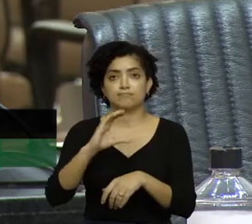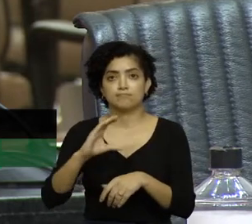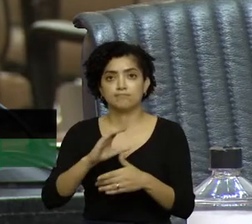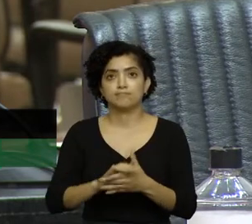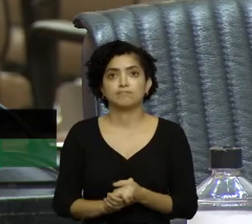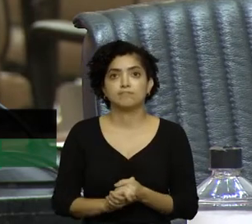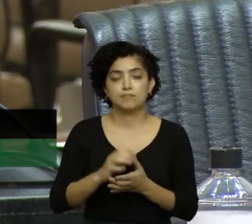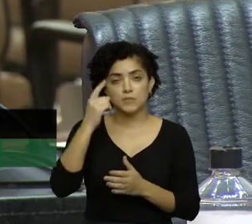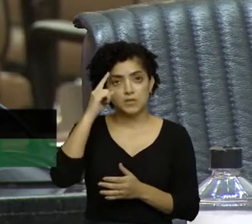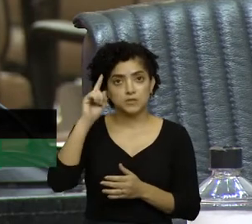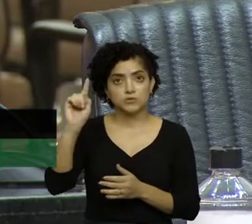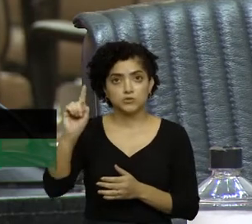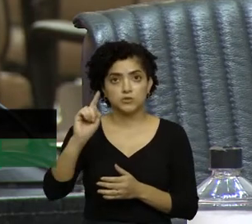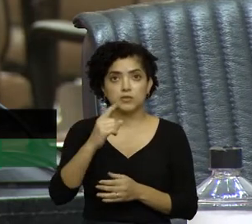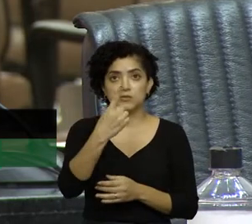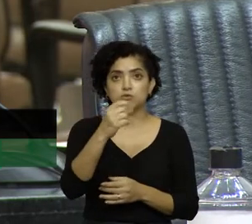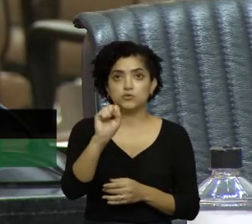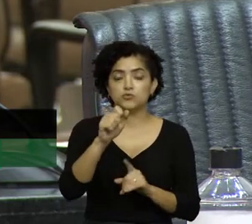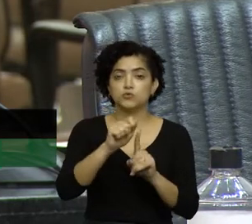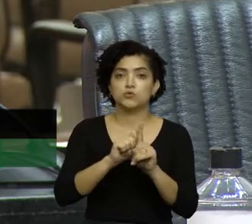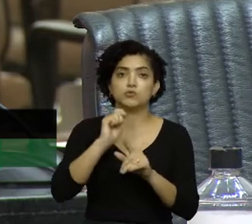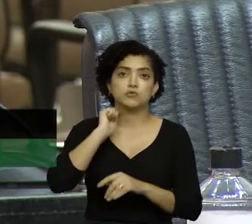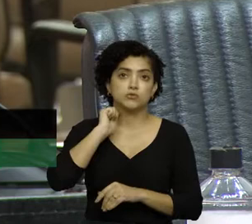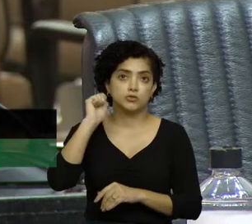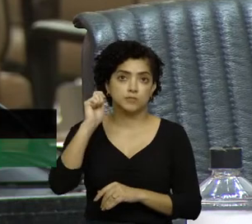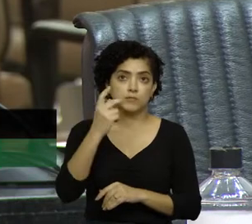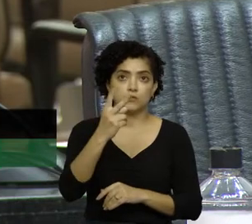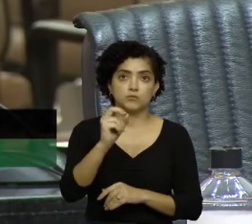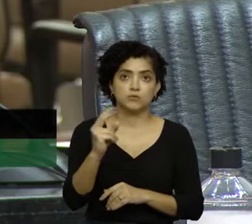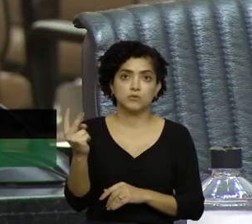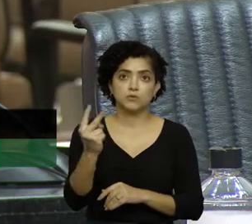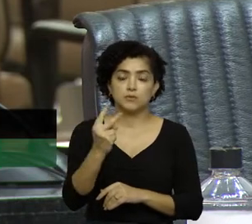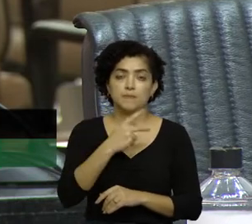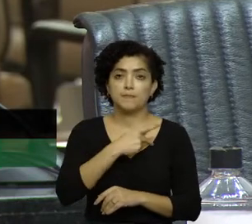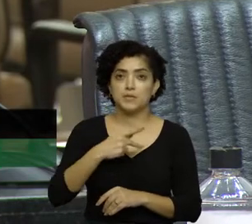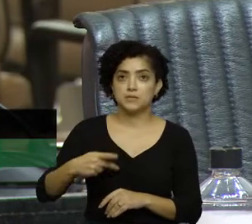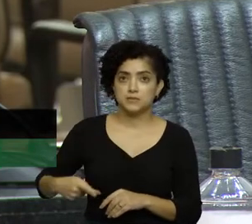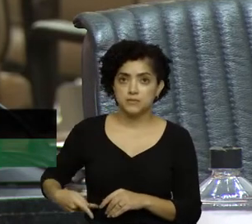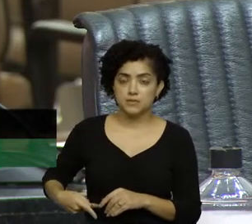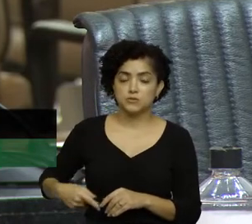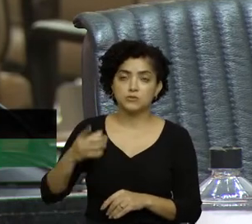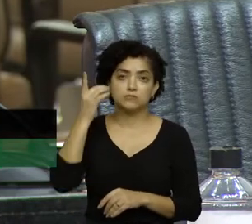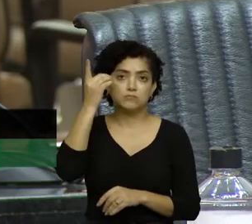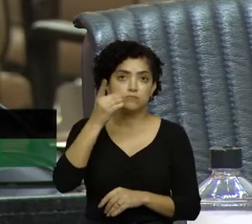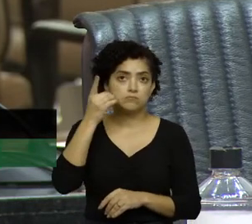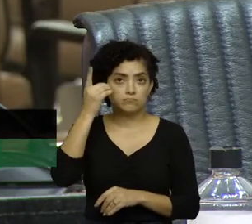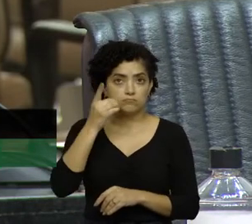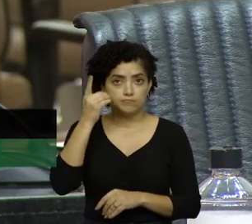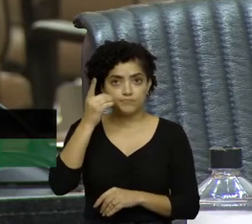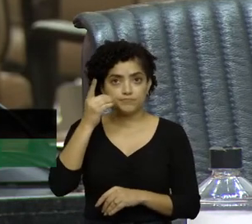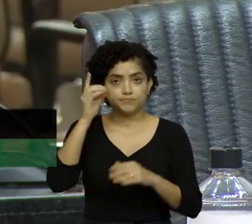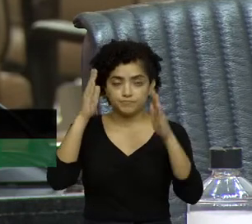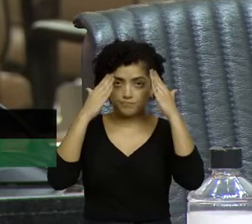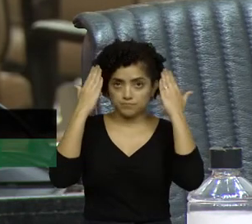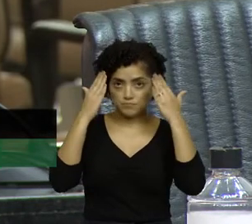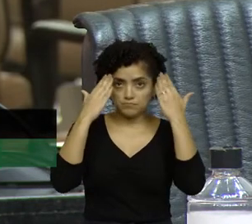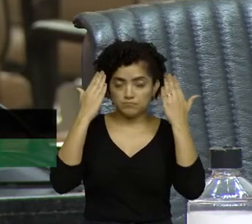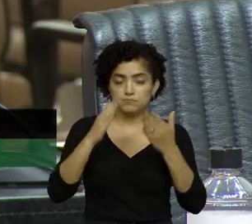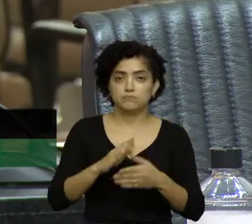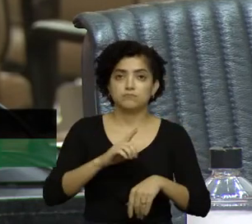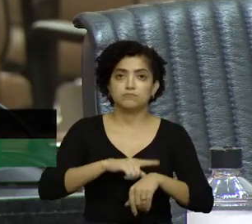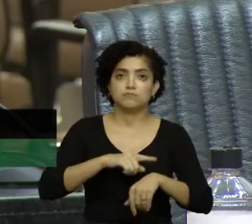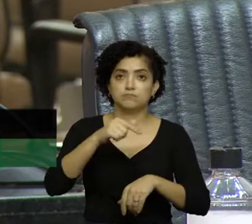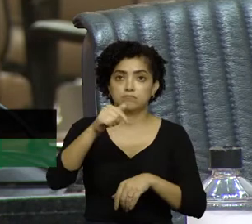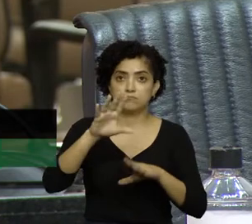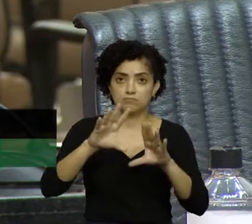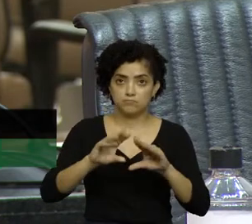Catarina, realizada em 18 de abril de 2022. Na presidência, o deputado José Milton Schaefer, às 19 horas, do dia